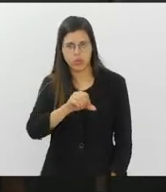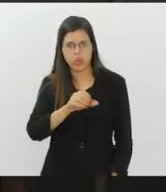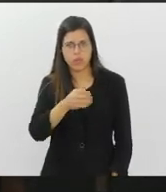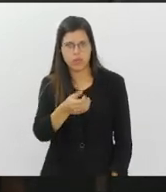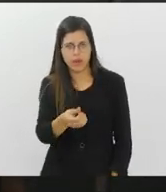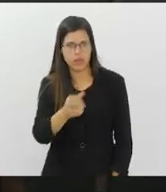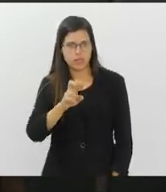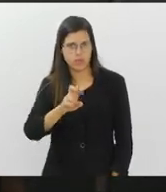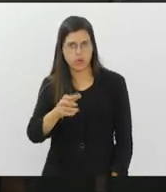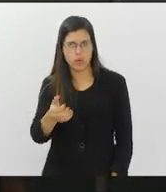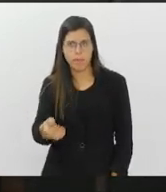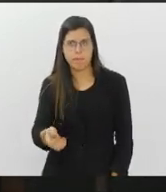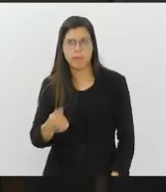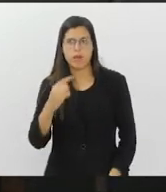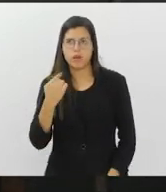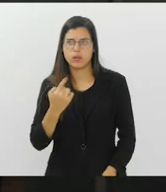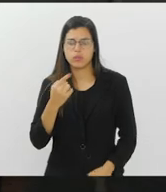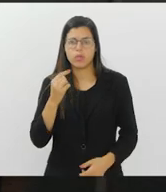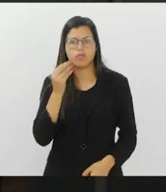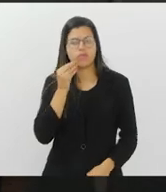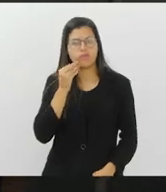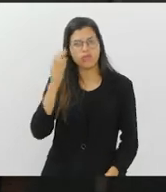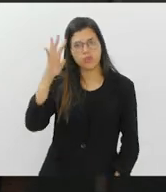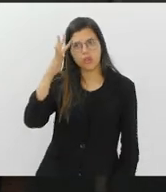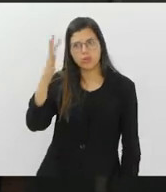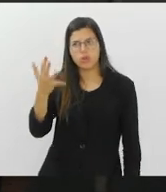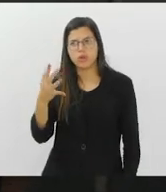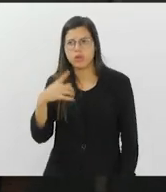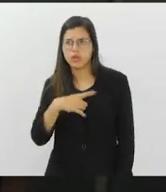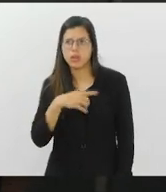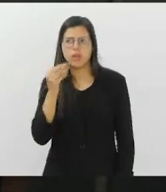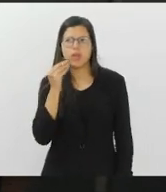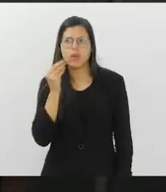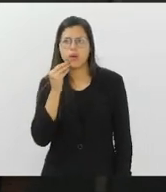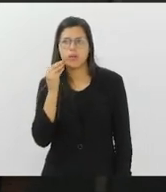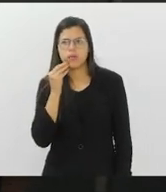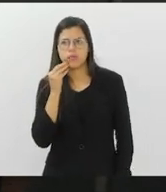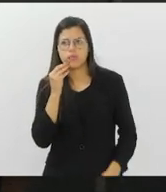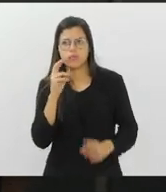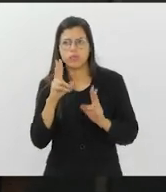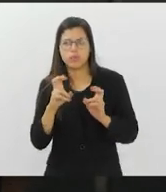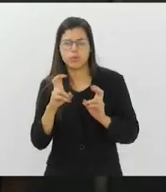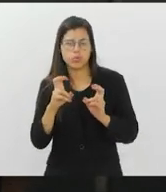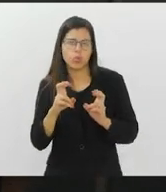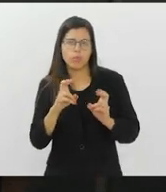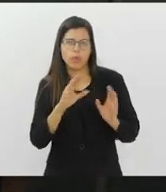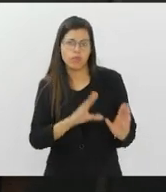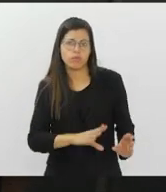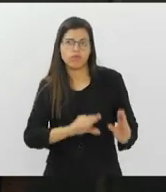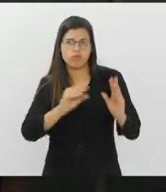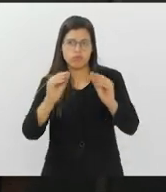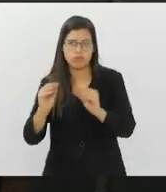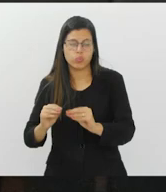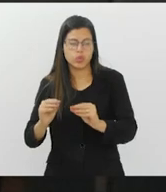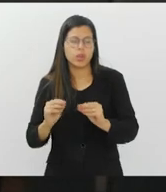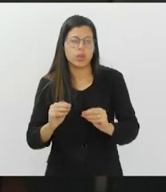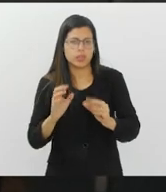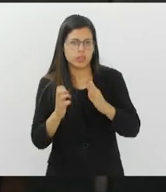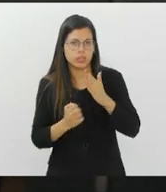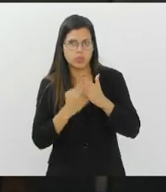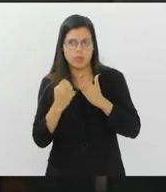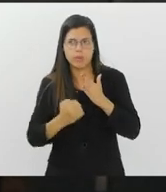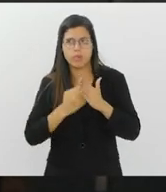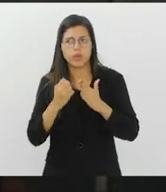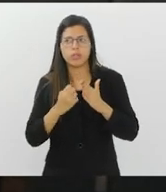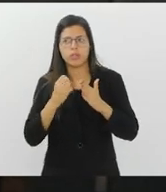0800-701-9656 para que a gente possa solucionar. E tem, obviamente, essa questão relacionada à portabilidade, que é uma possibilidade do beneficiário de